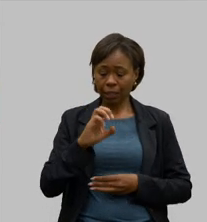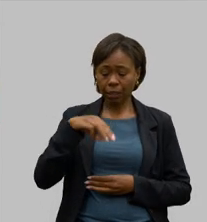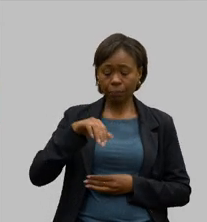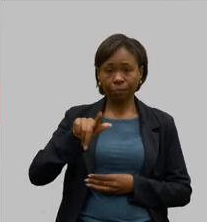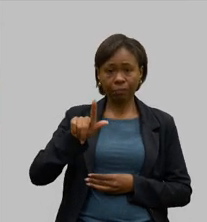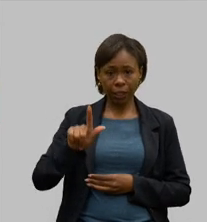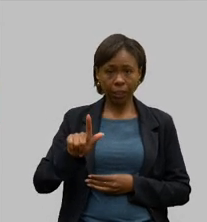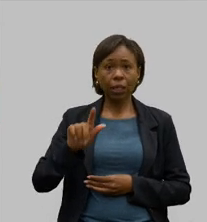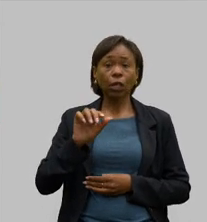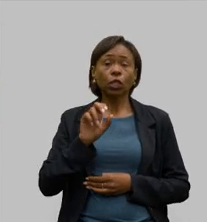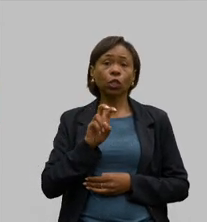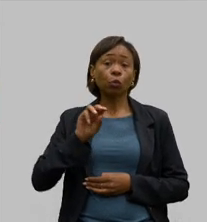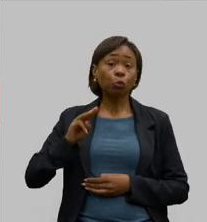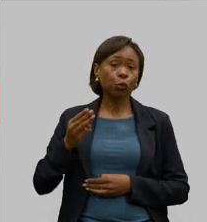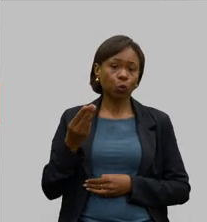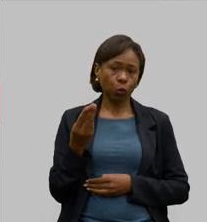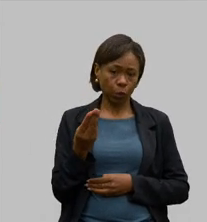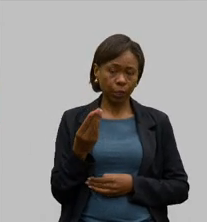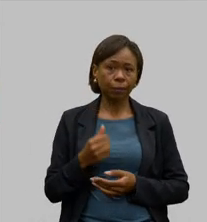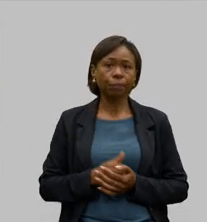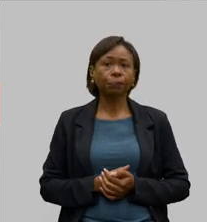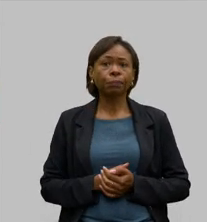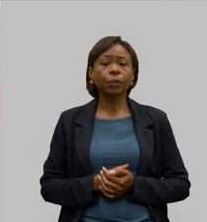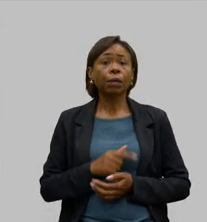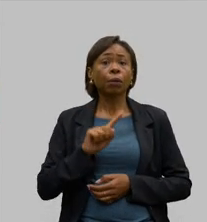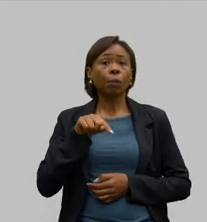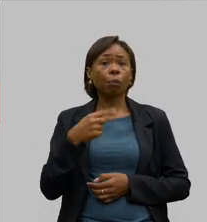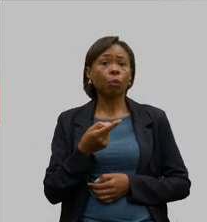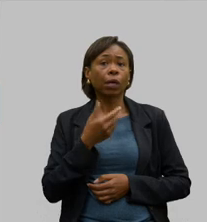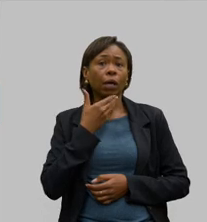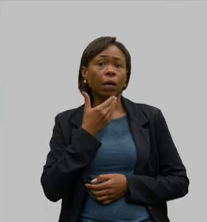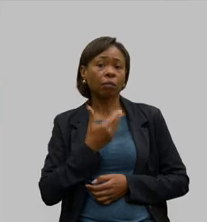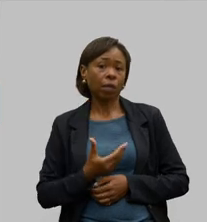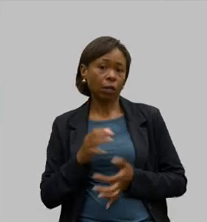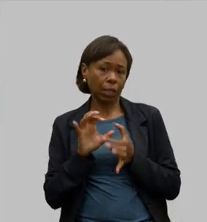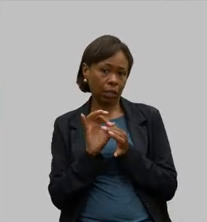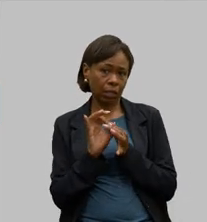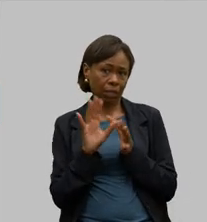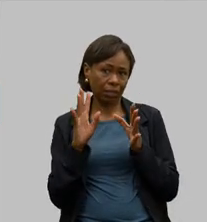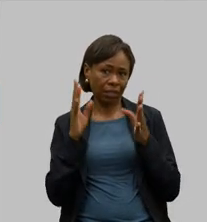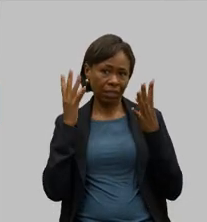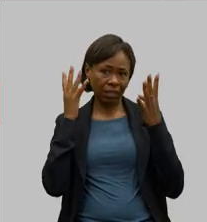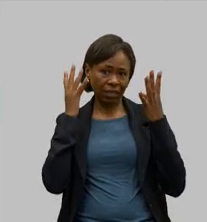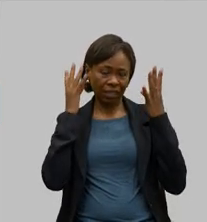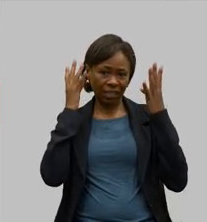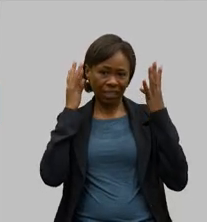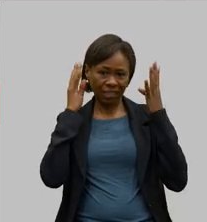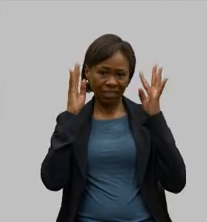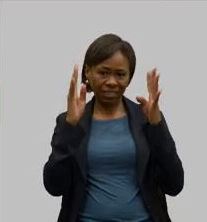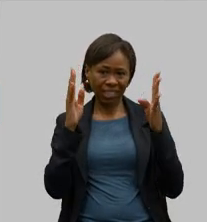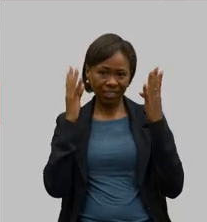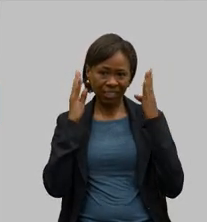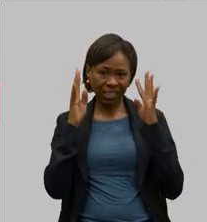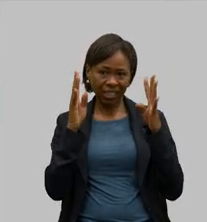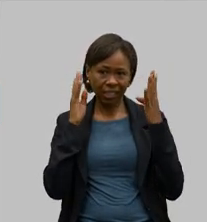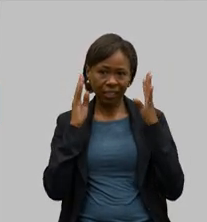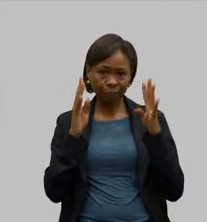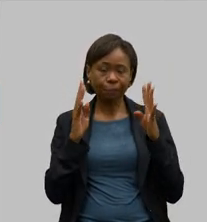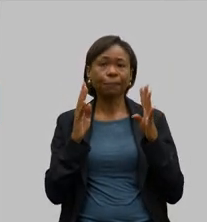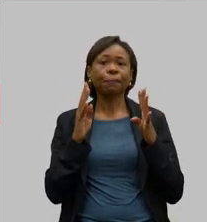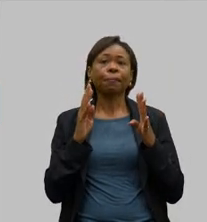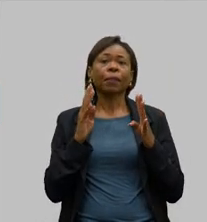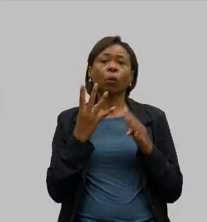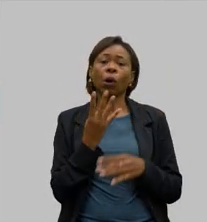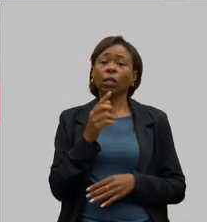o carnaval da Liberdade 4.7 bilhões de movimentação Econômica no estado Lembrando que só Belo Horizonte a capital